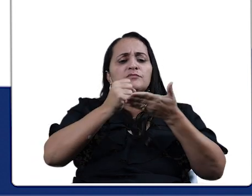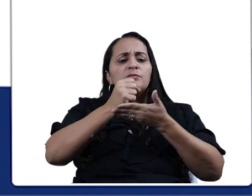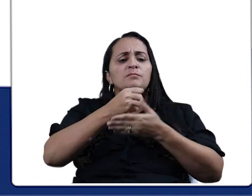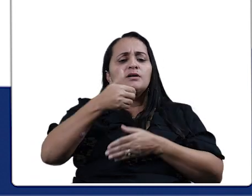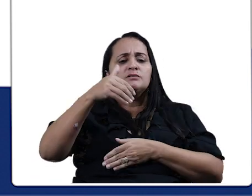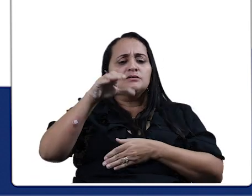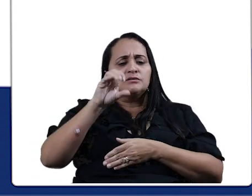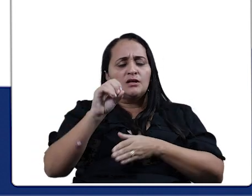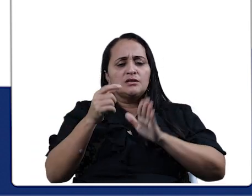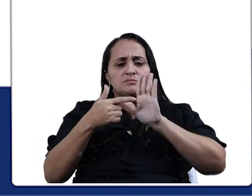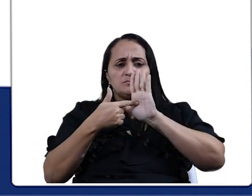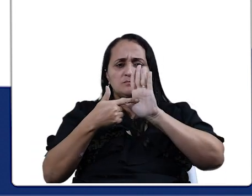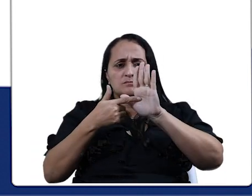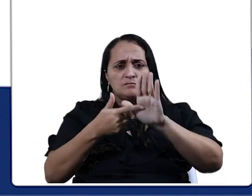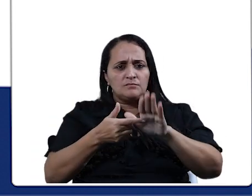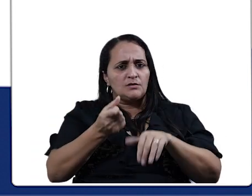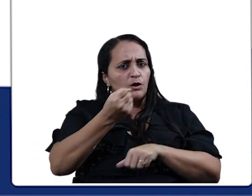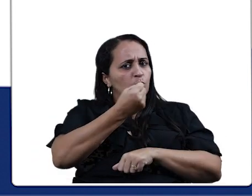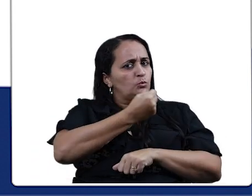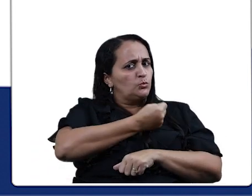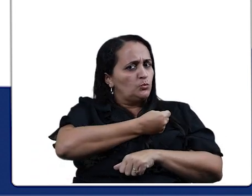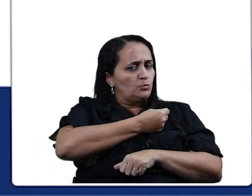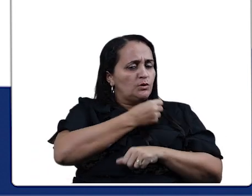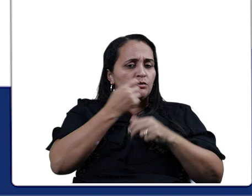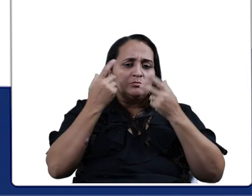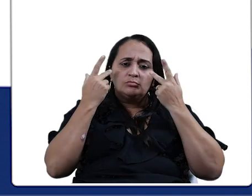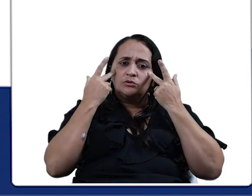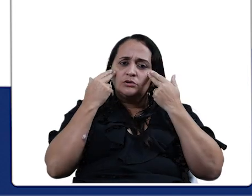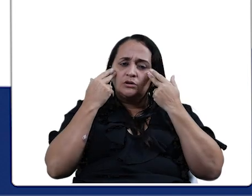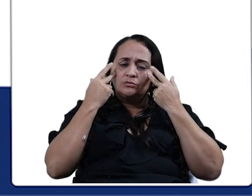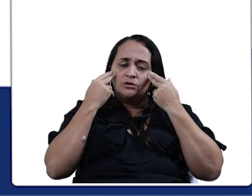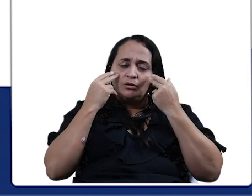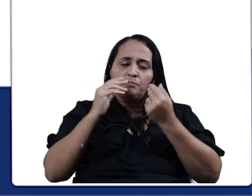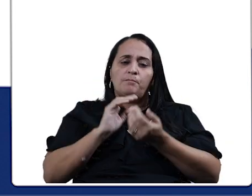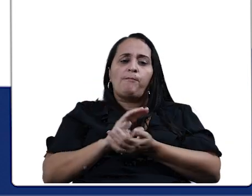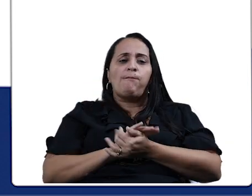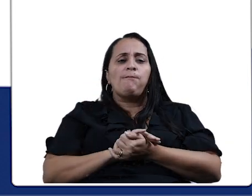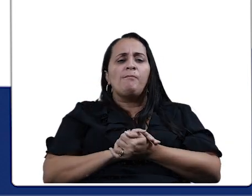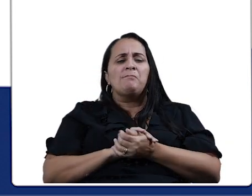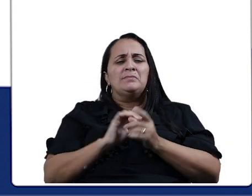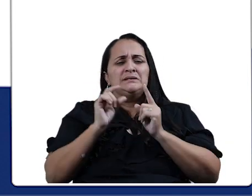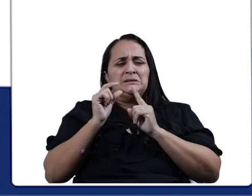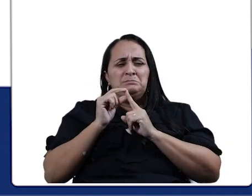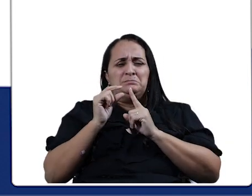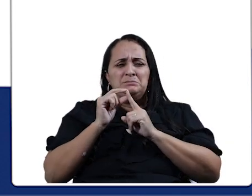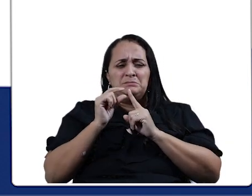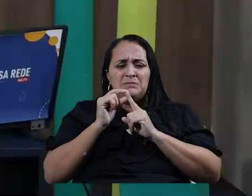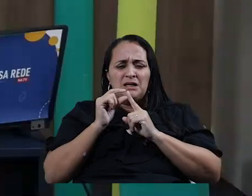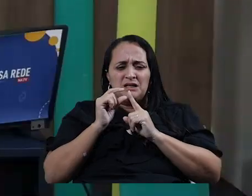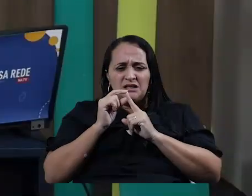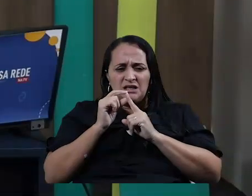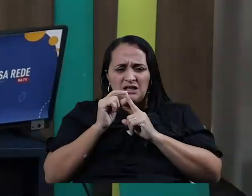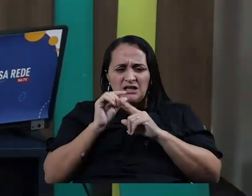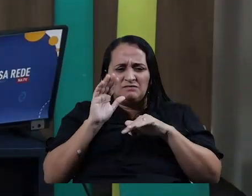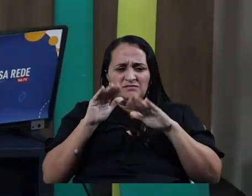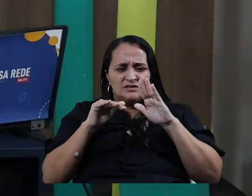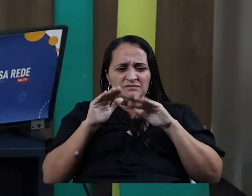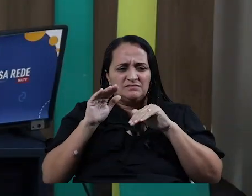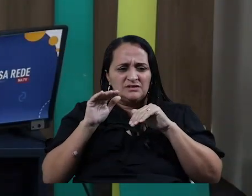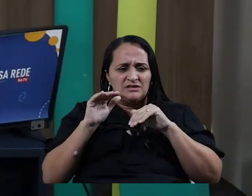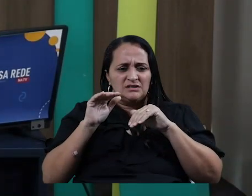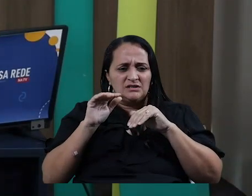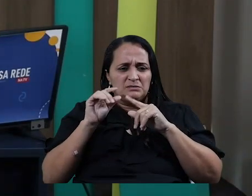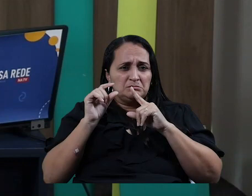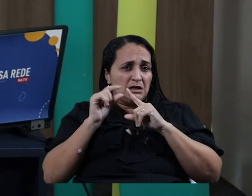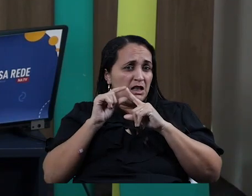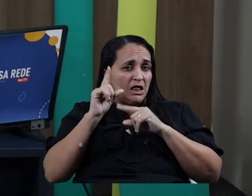representar números naturais. Até aí tá difícil? Sabe qual é a dificuldade? São as palavras, porque como eles são maiores, eles